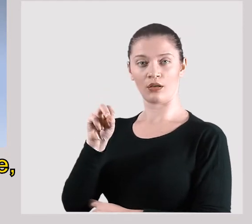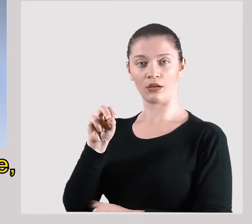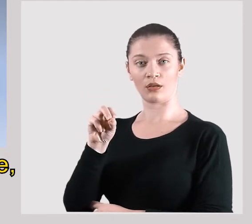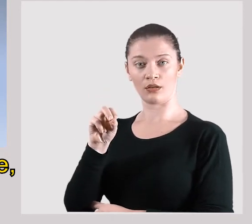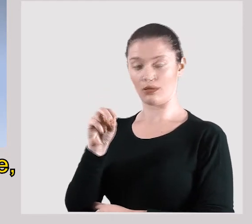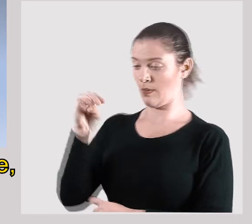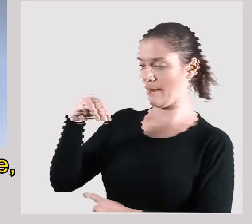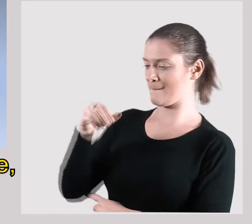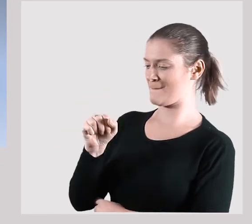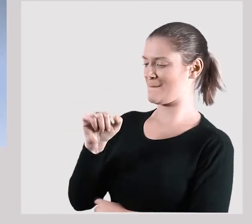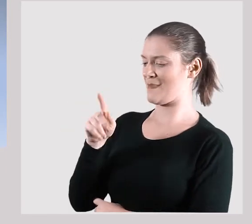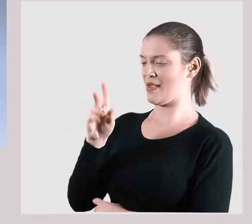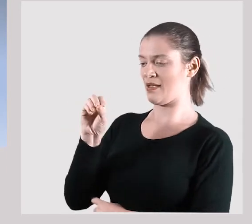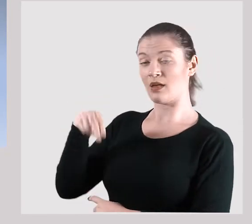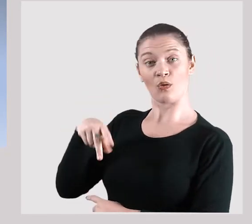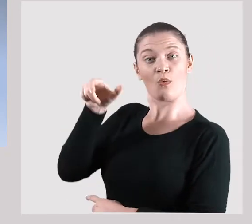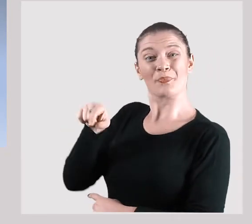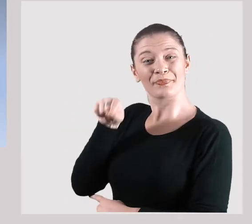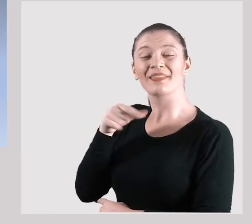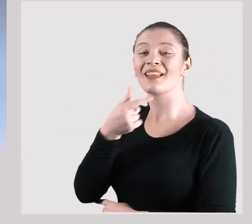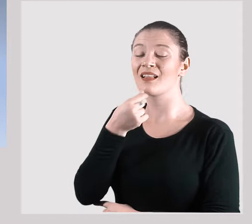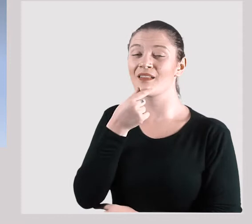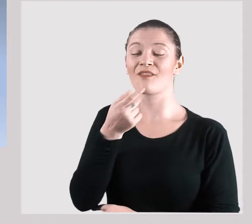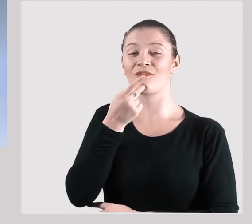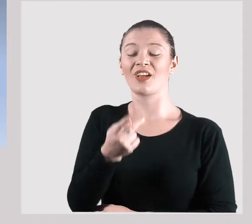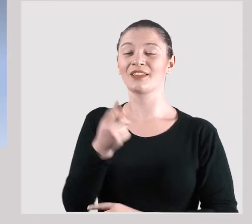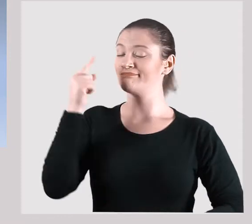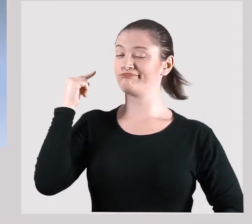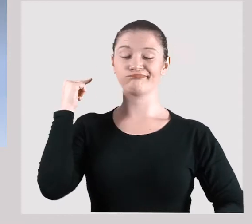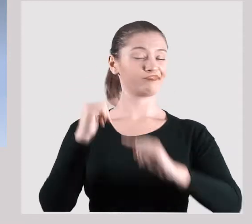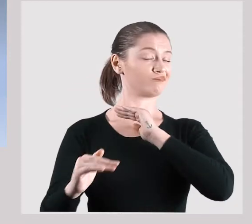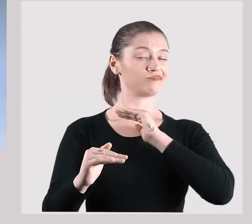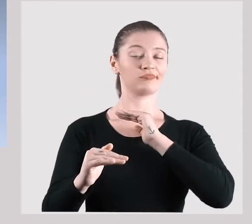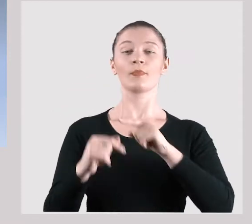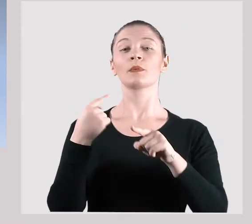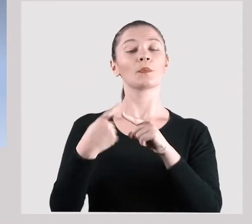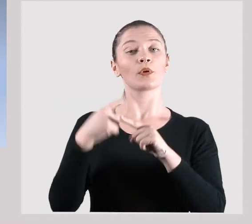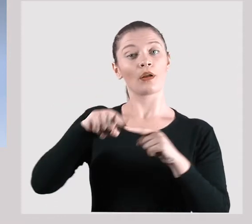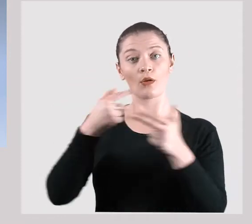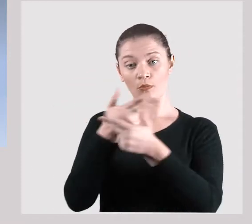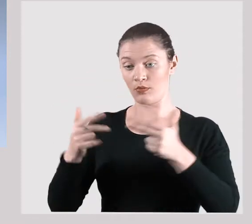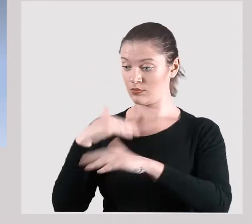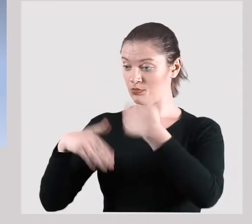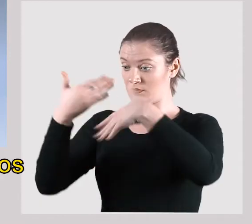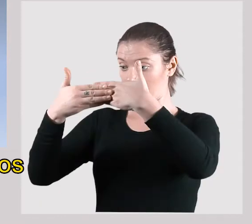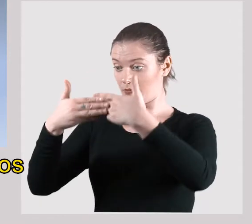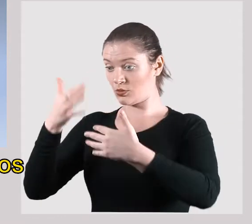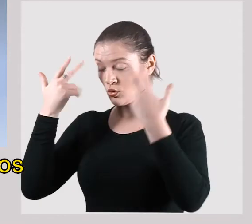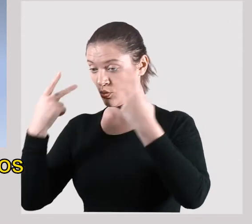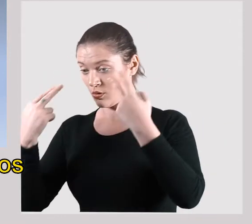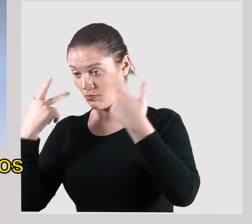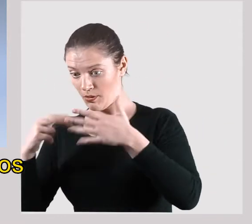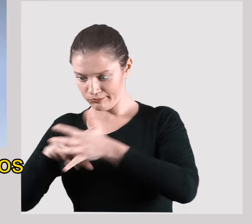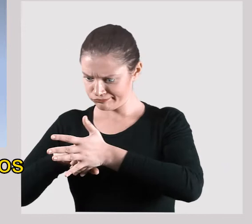Michael Laidlaw. Ele é muito contra, né, porque é uma coisa que é um desenvolvimento normal,